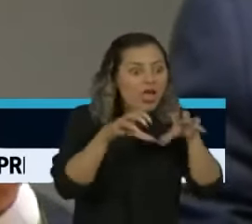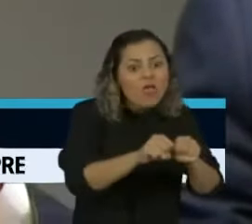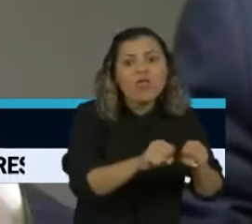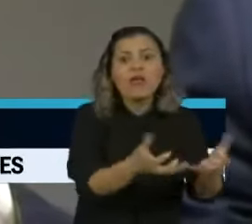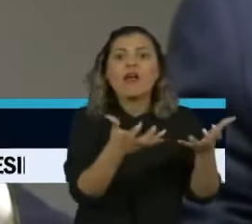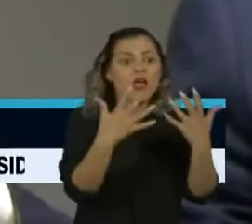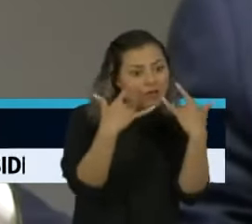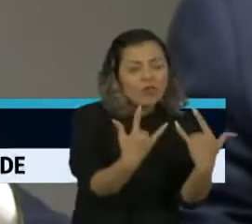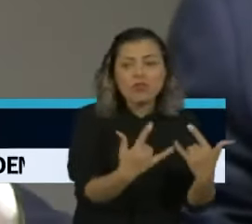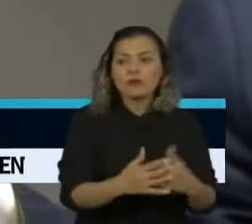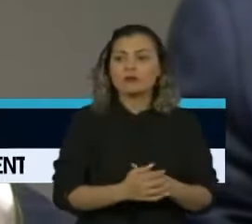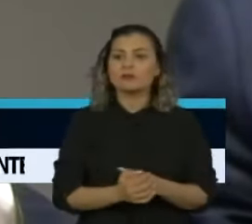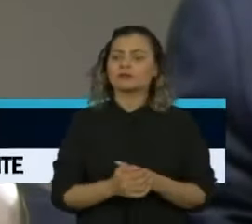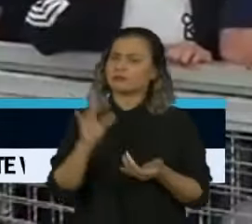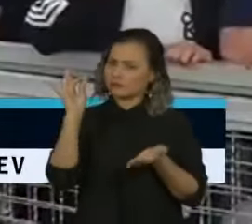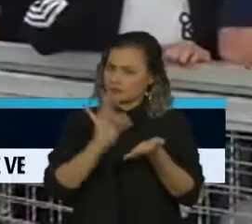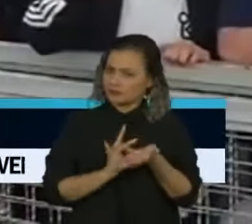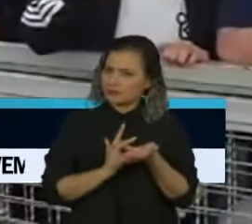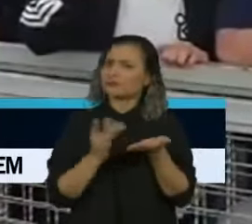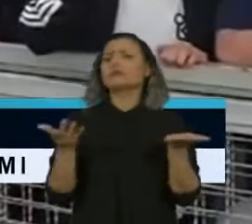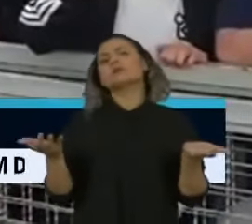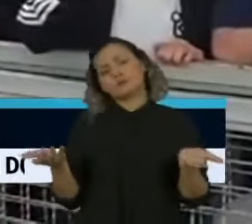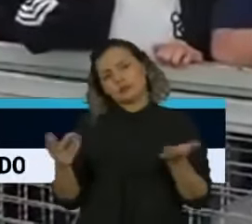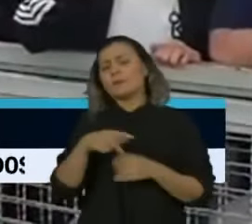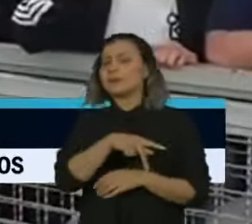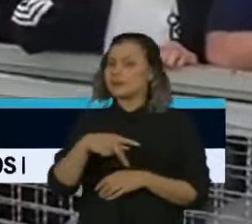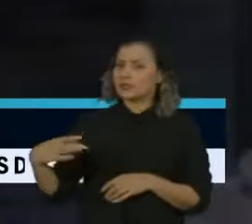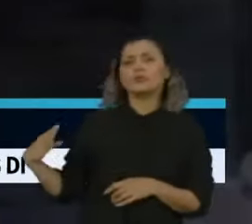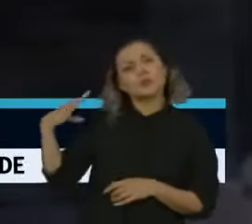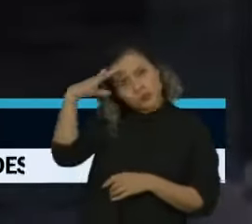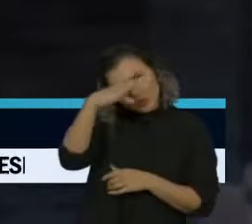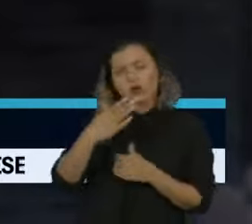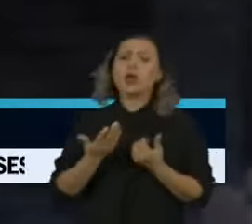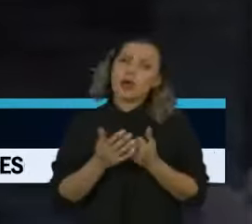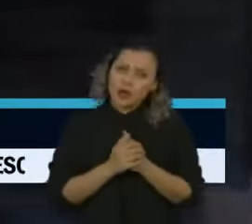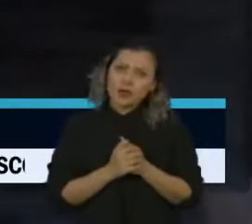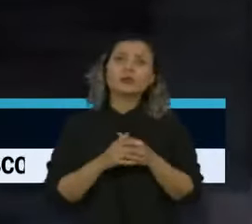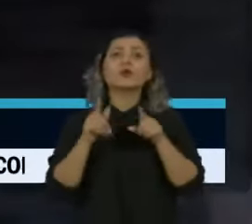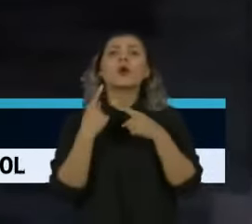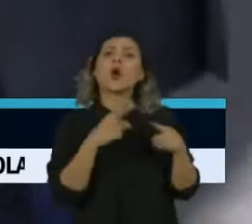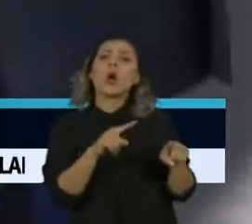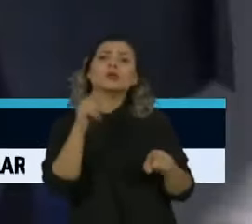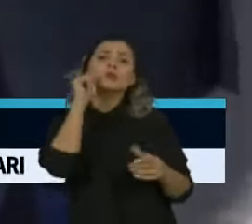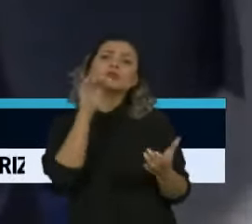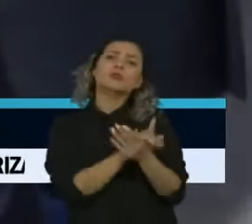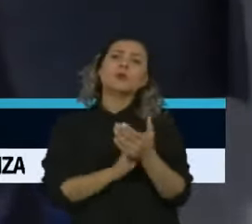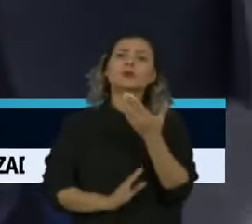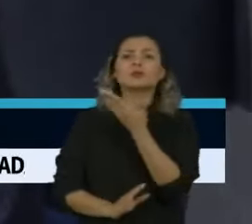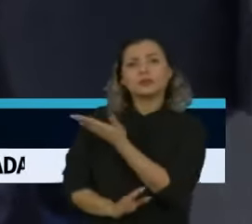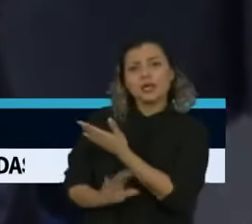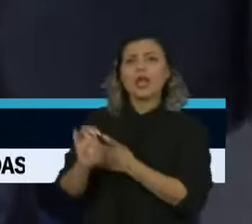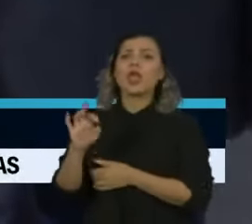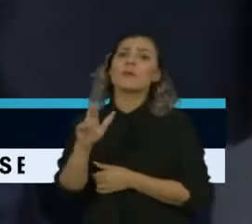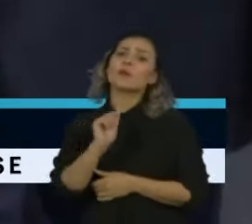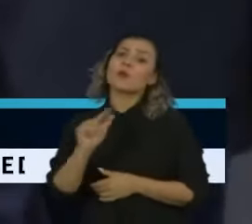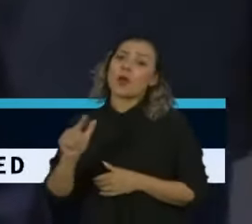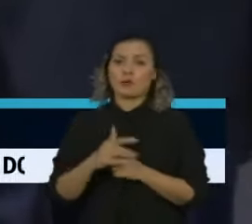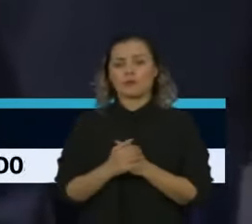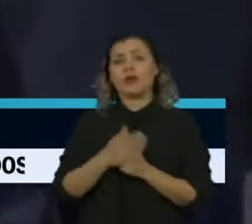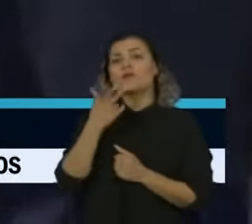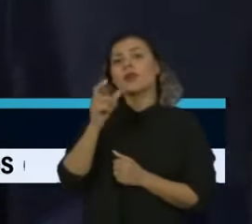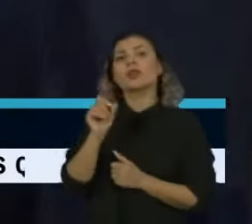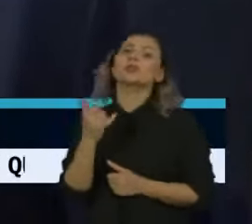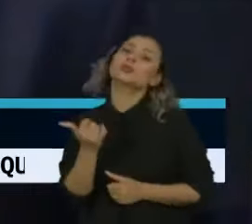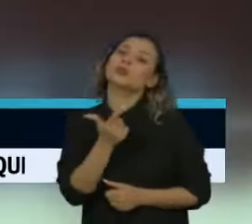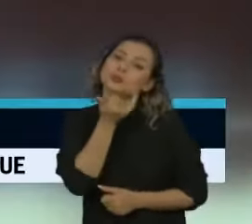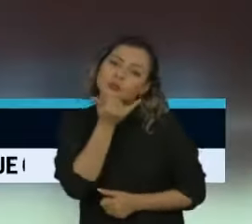Paulo Guedes, endossou os ataques do presidente Bolsonaro contra a esposa do presidente francês, Emmanuel Macron, ao